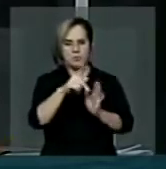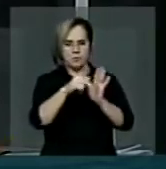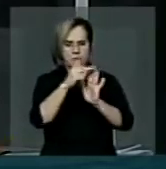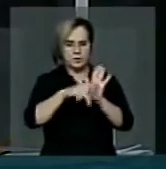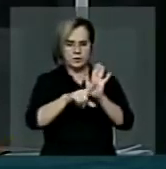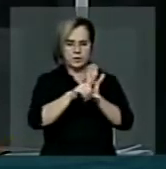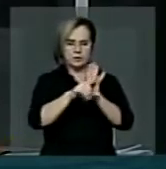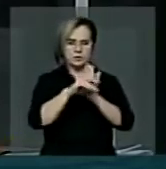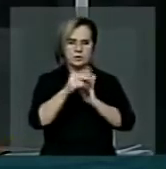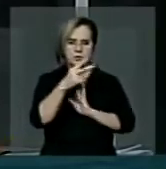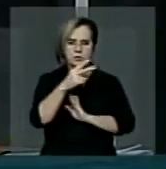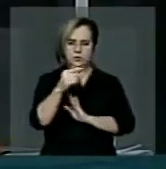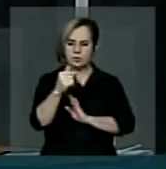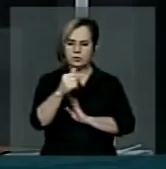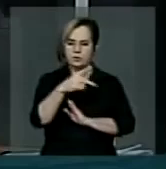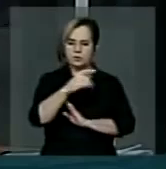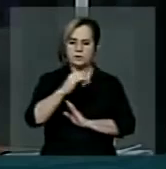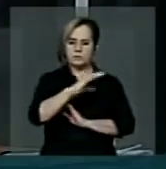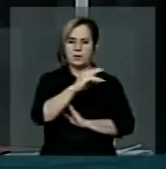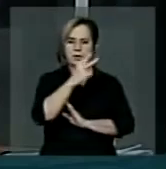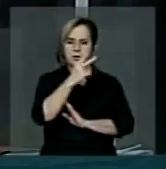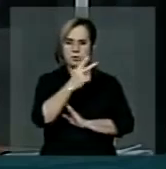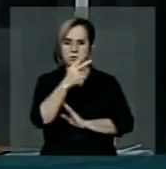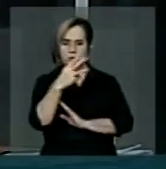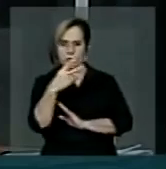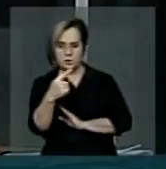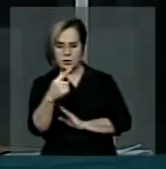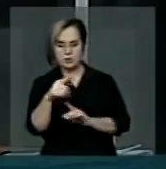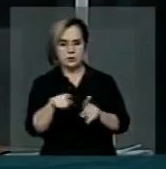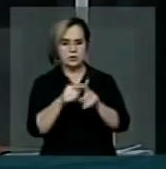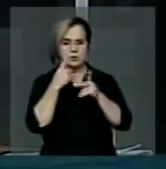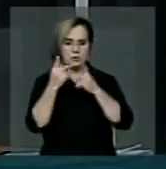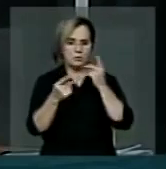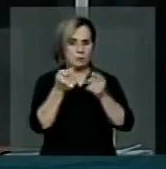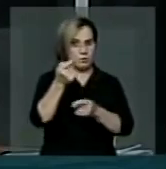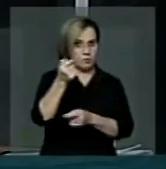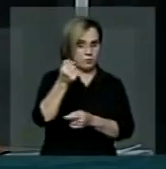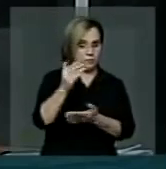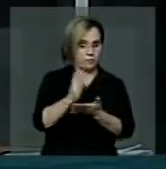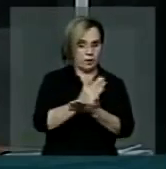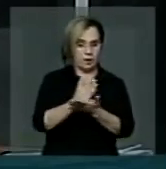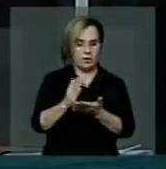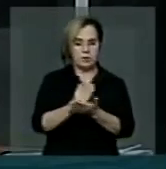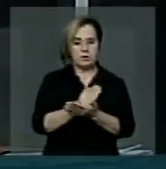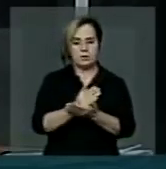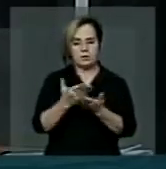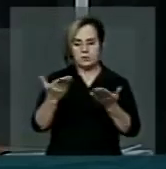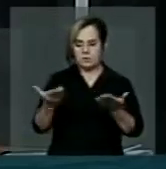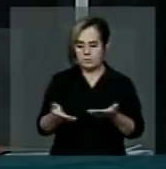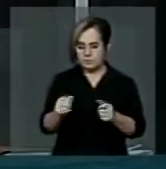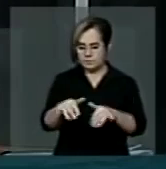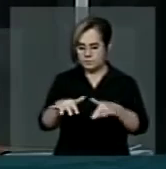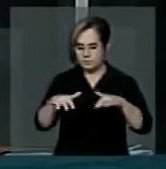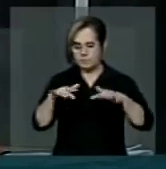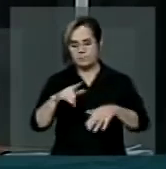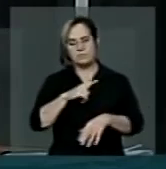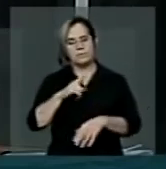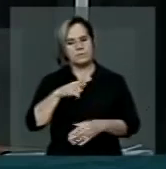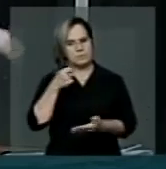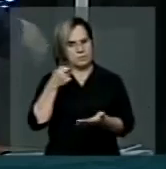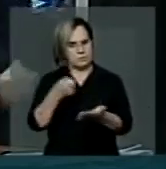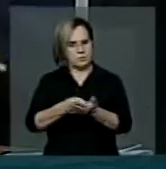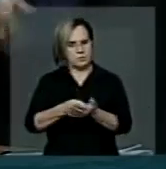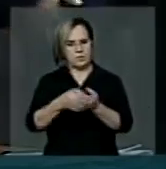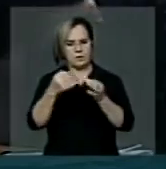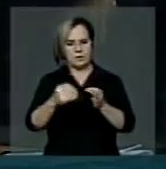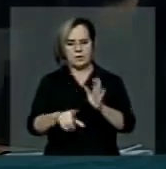227, a PEC 237, para citar só alguns. Este parlamento tem a obrigação legal